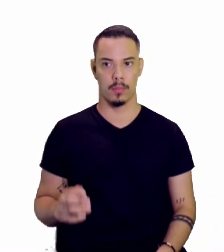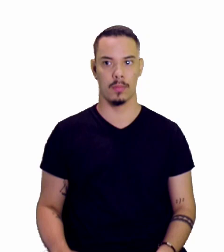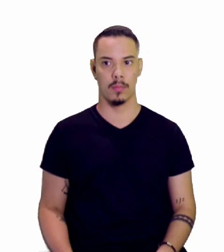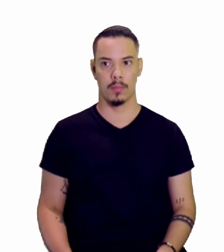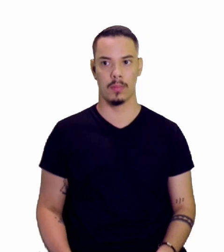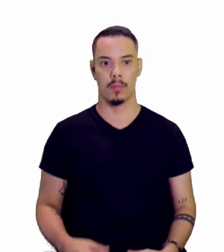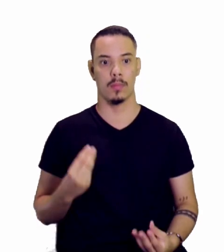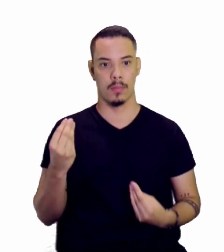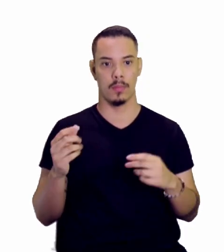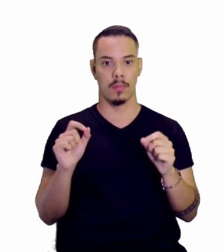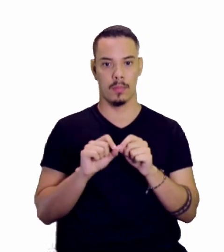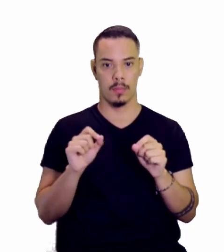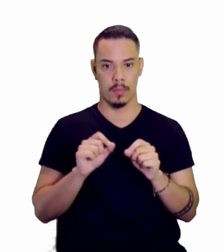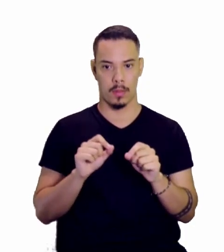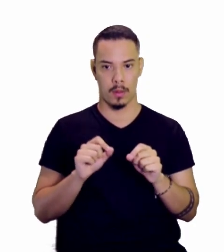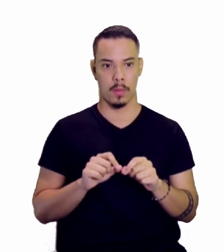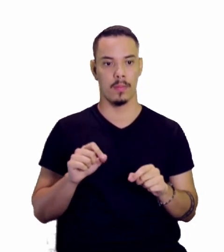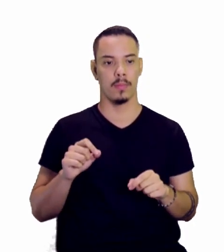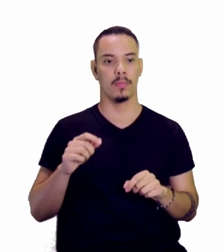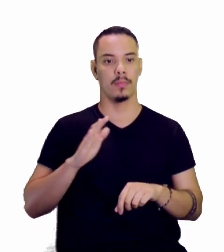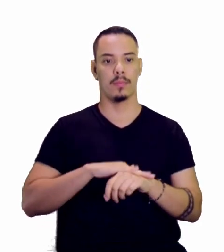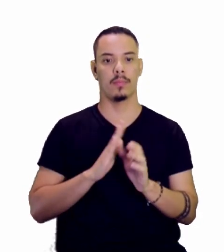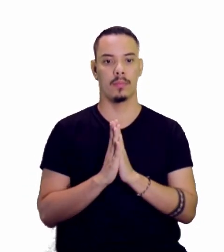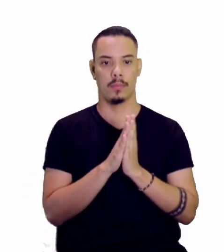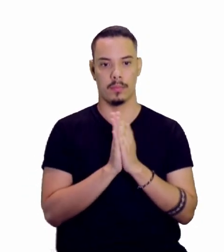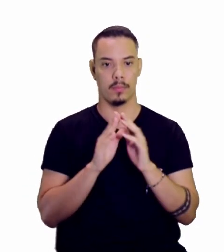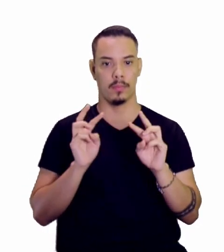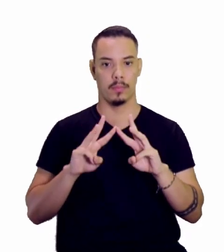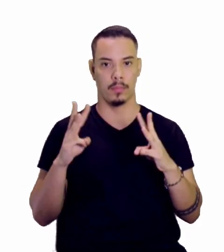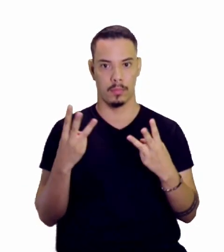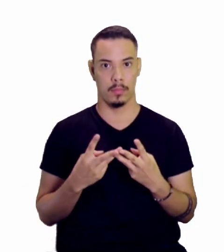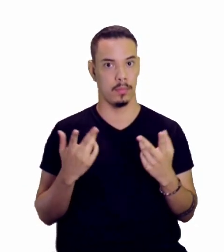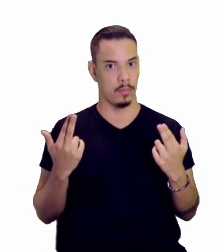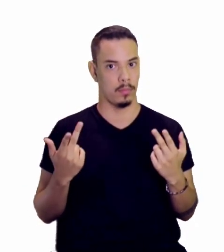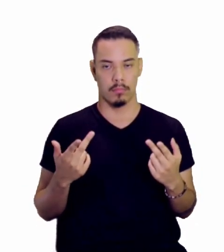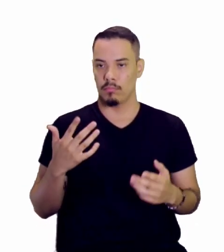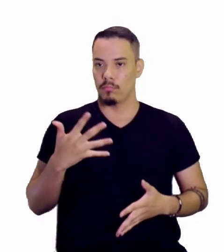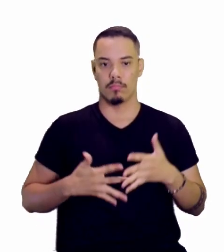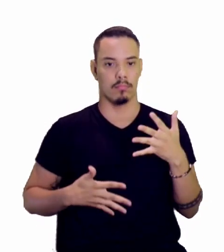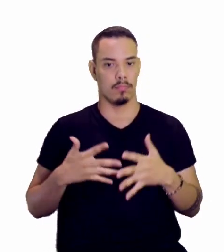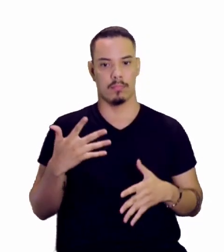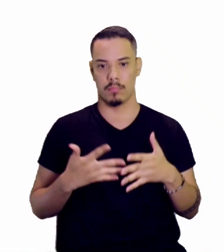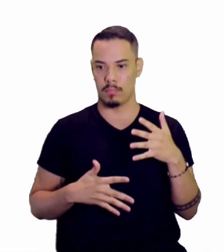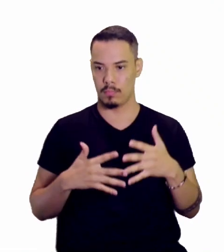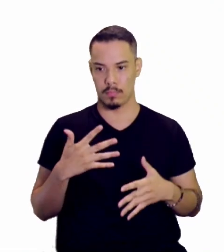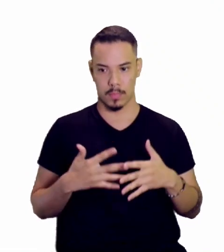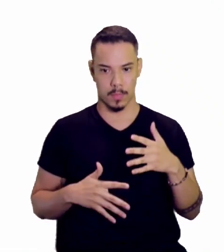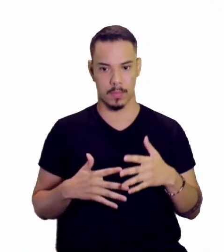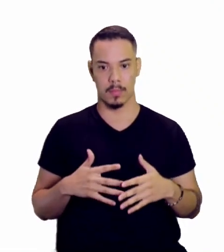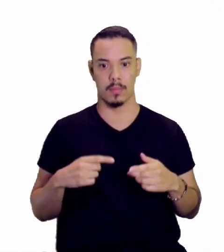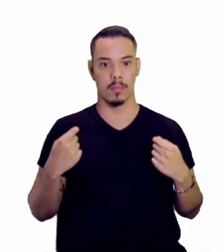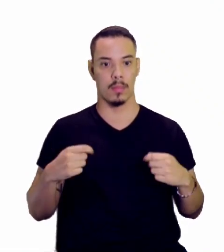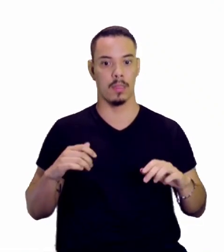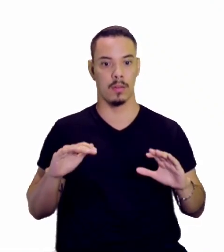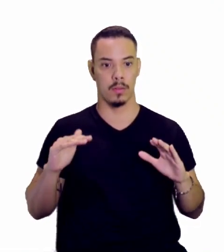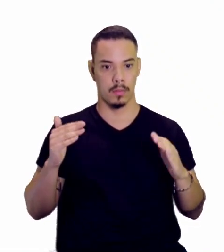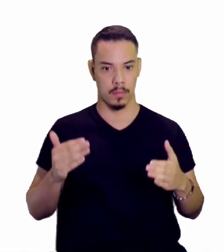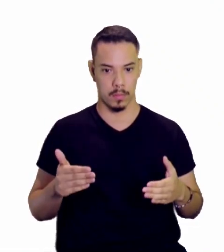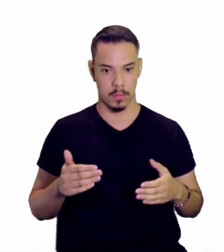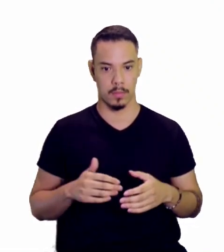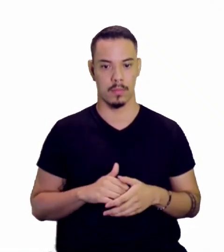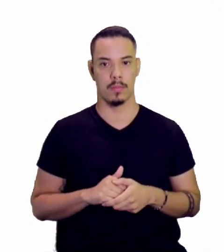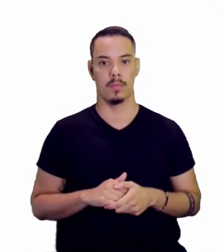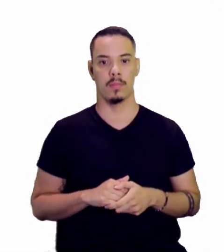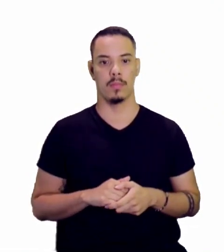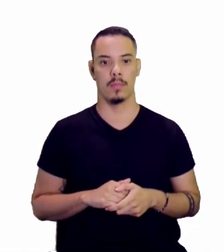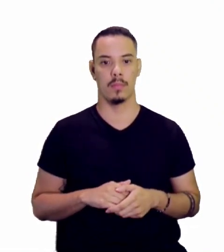Como o experimento foi feito utilizando boneco de mesma massa, então a massa não vai interferir. Exatamente. Né? Então a gente tem que focar na aceleração. A menor força